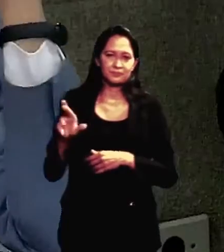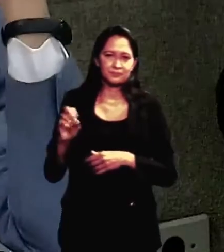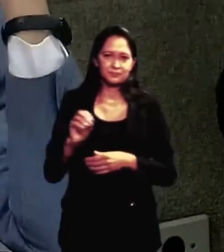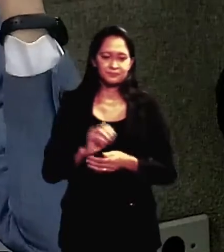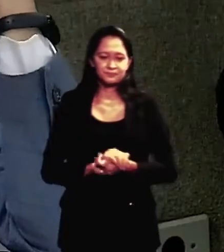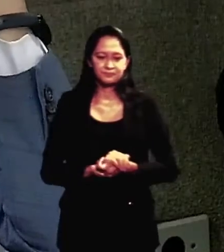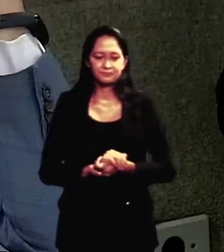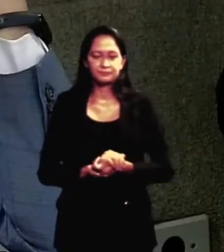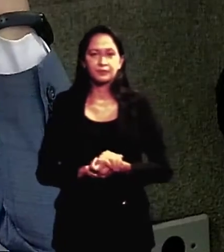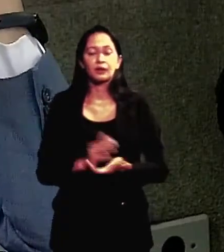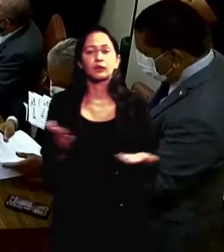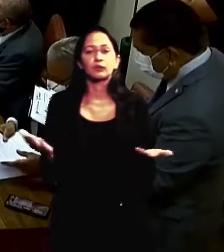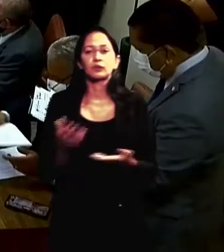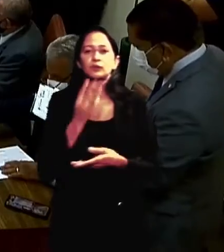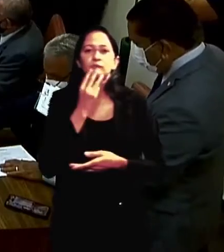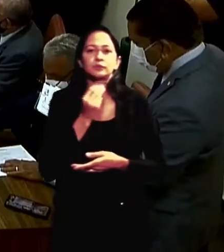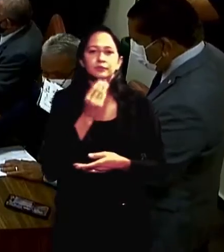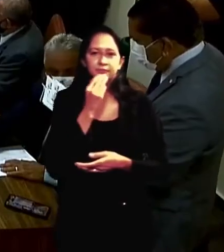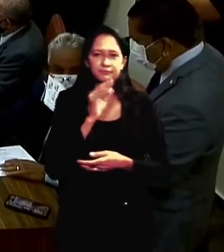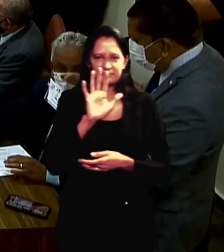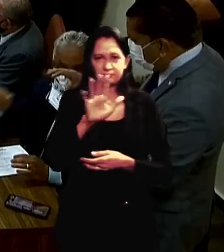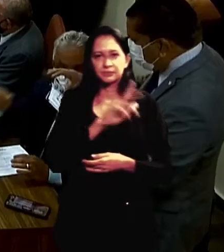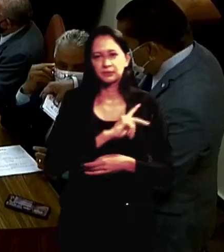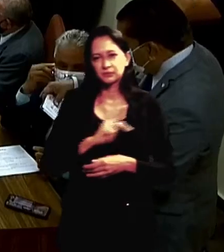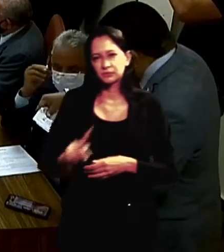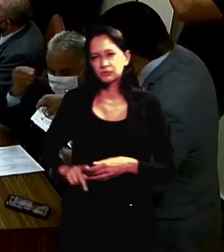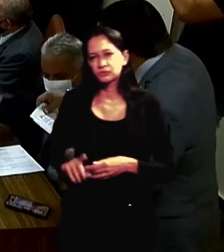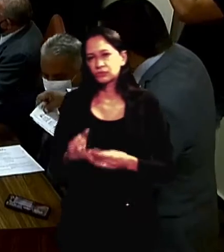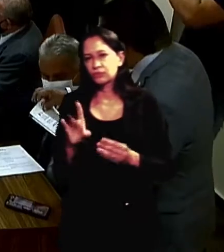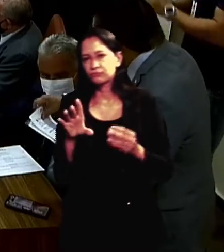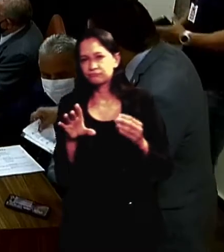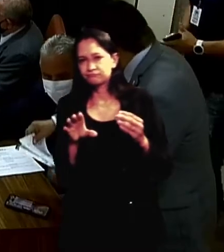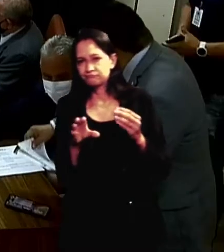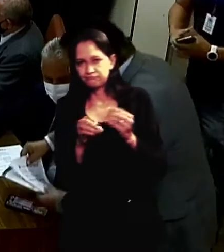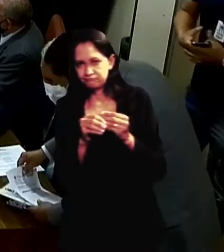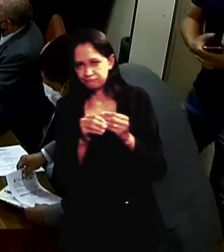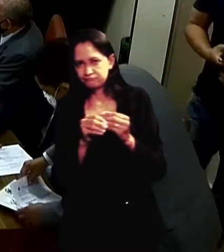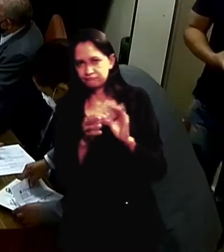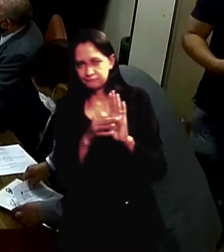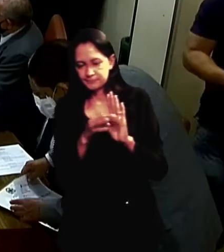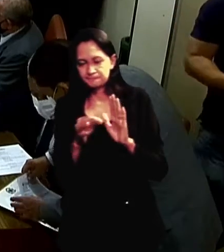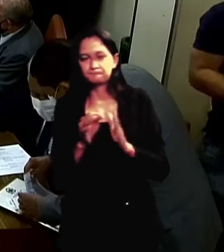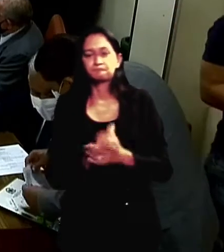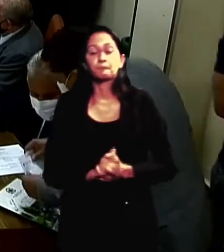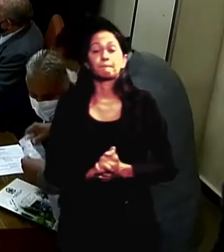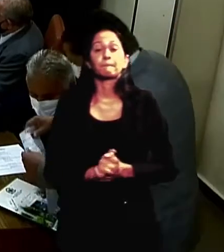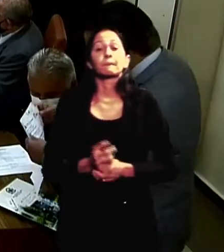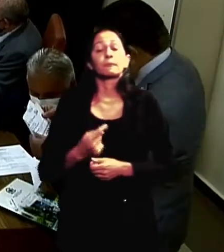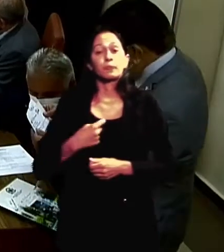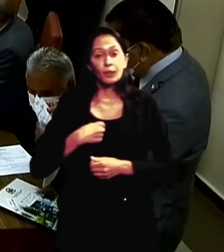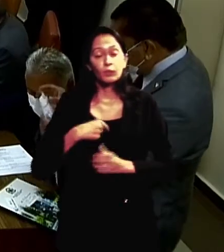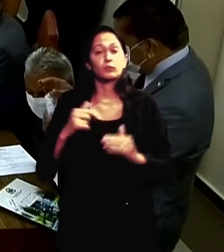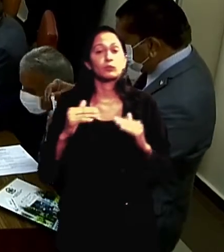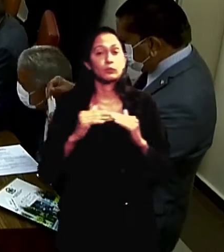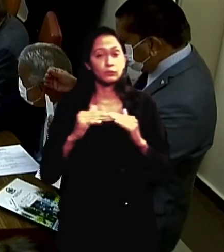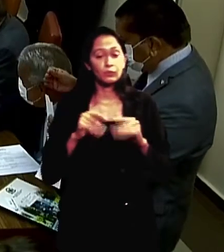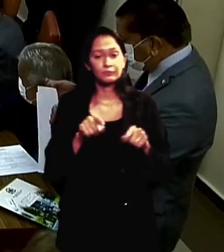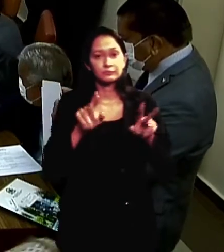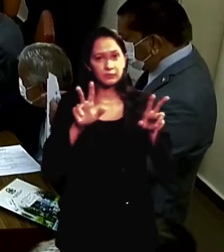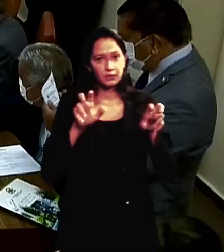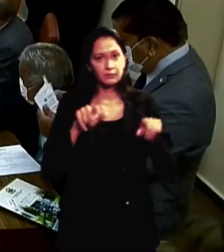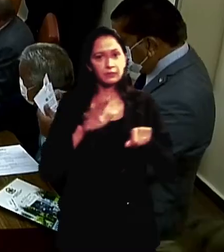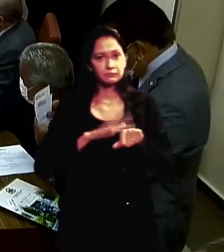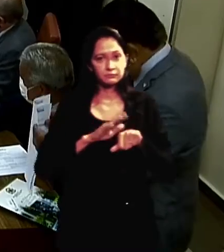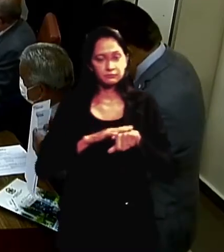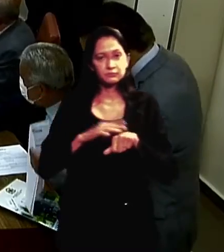Vereador William Veloso. Senhor presidente, só uma observação. Eu concordo que isso é privativo da